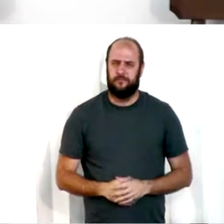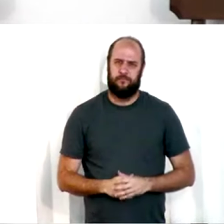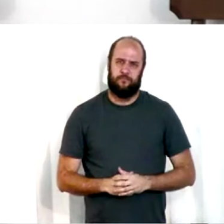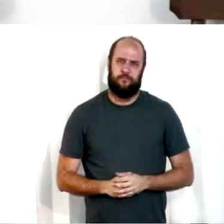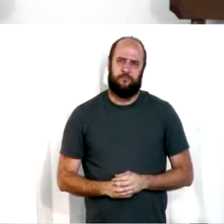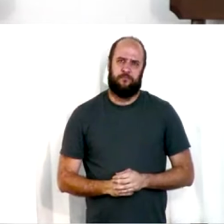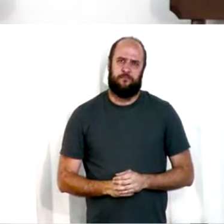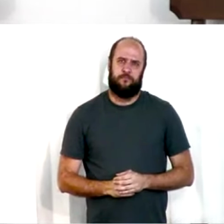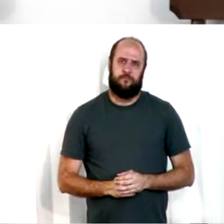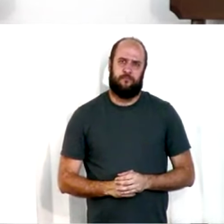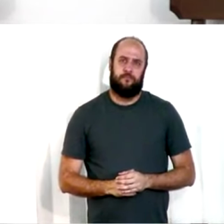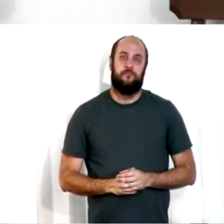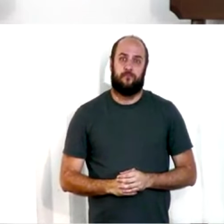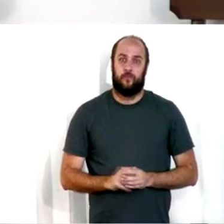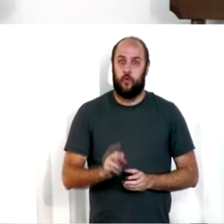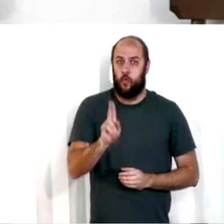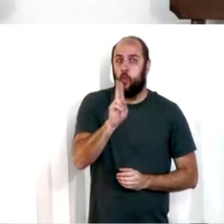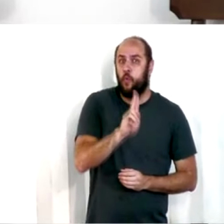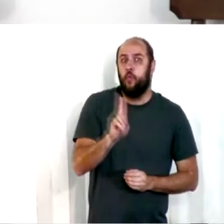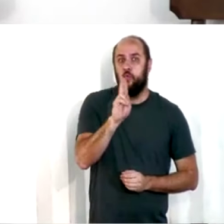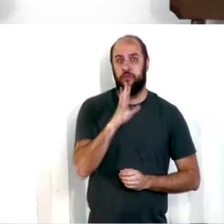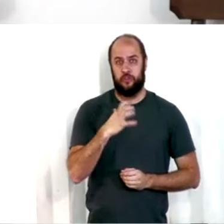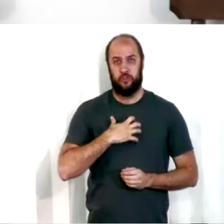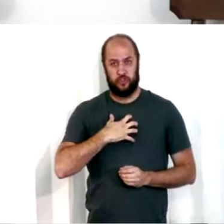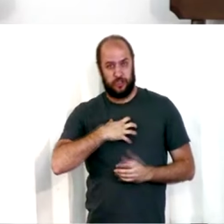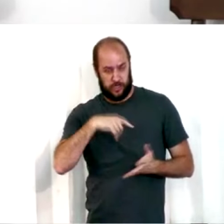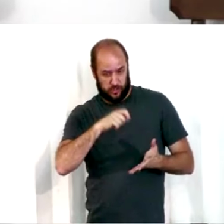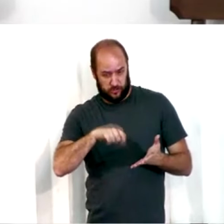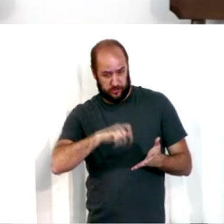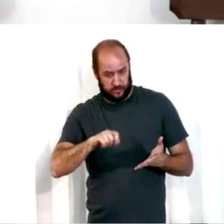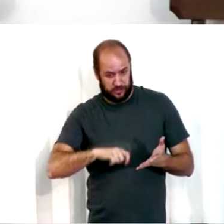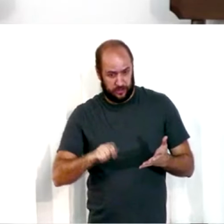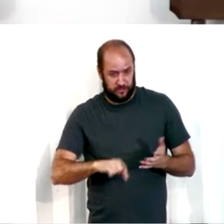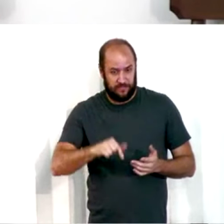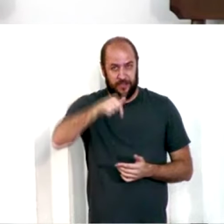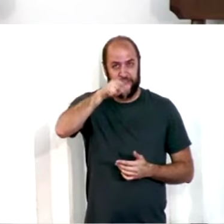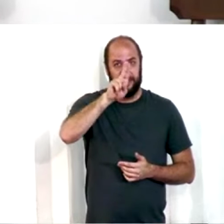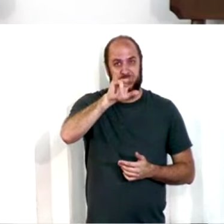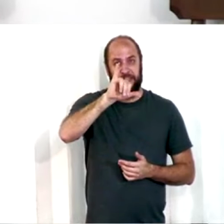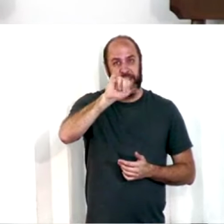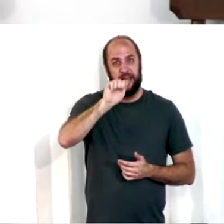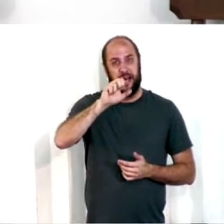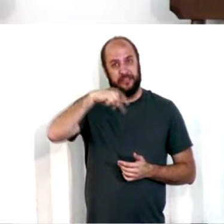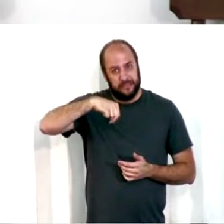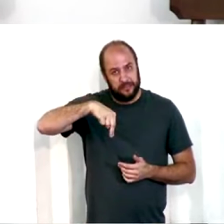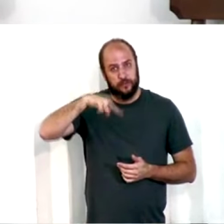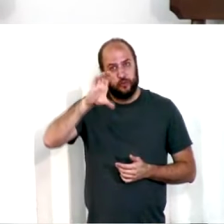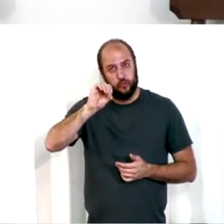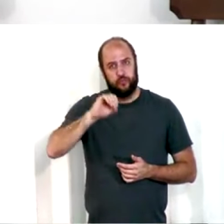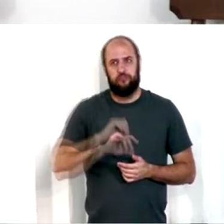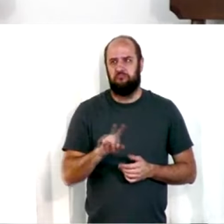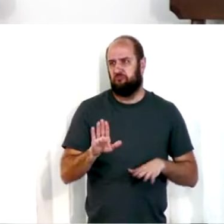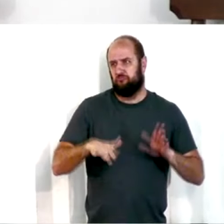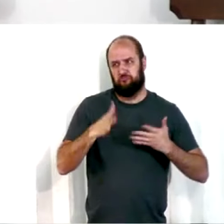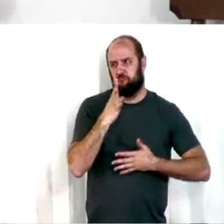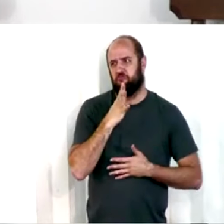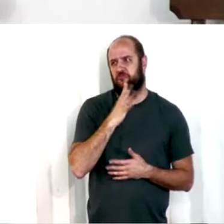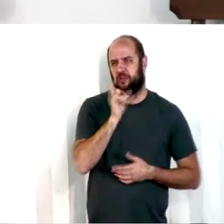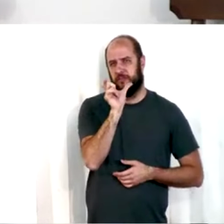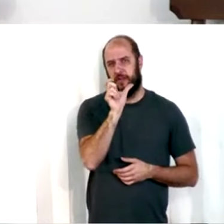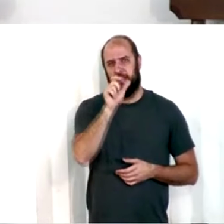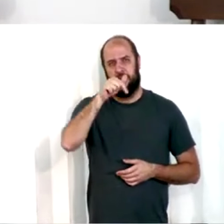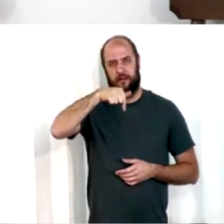do recurso literário que Paulo usa neste texto é quiasmo. Talvez você nunca tenha ouvido esse nome, talvez você já tenha ouvido esse nome,